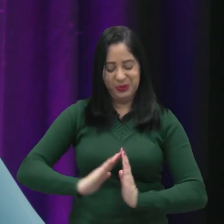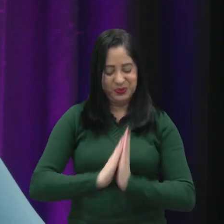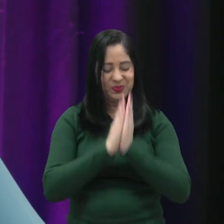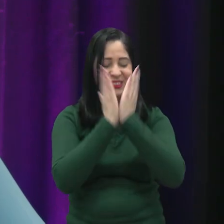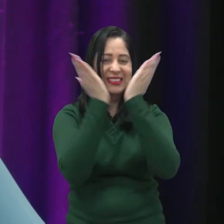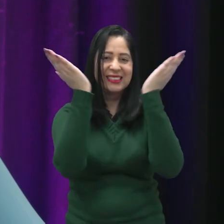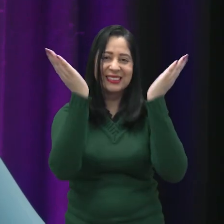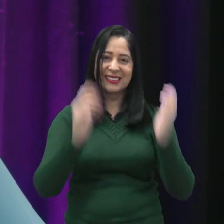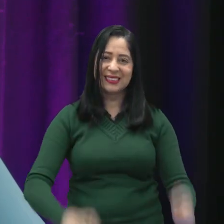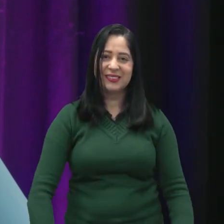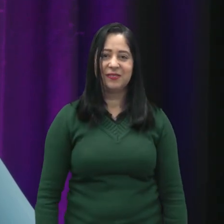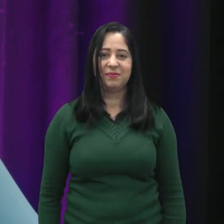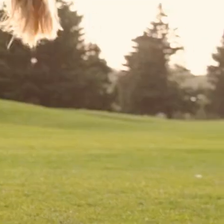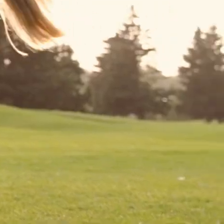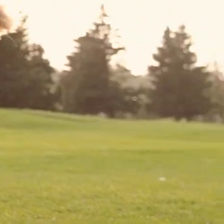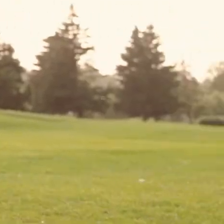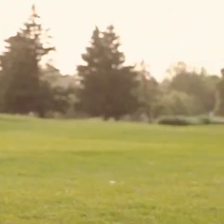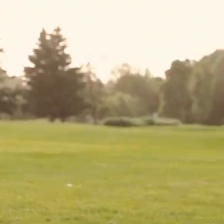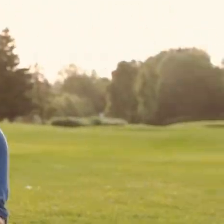já com inspiração.